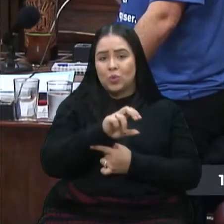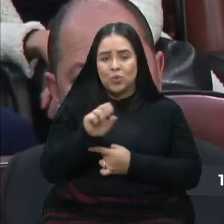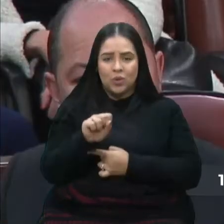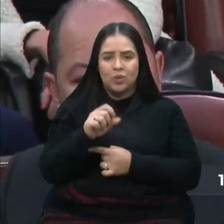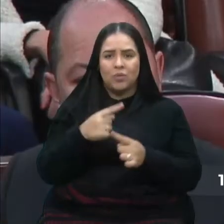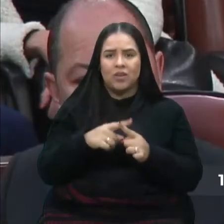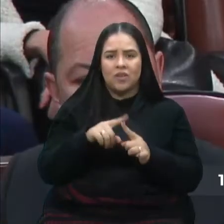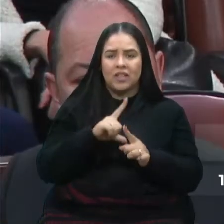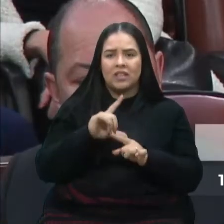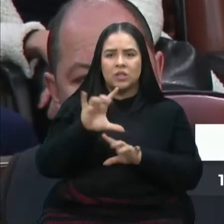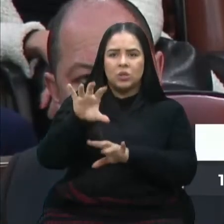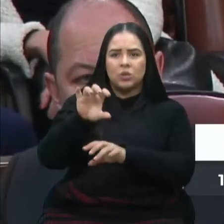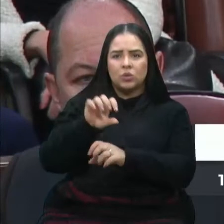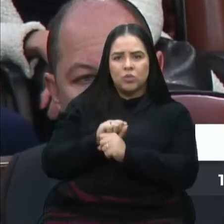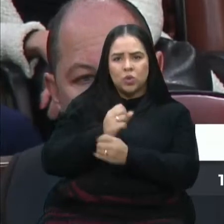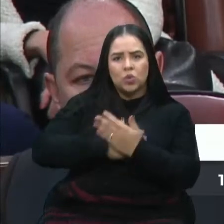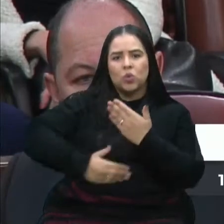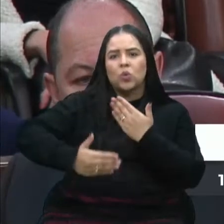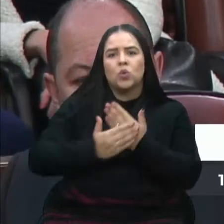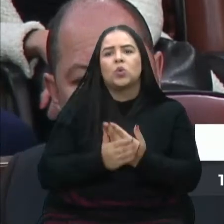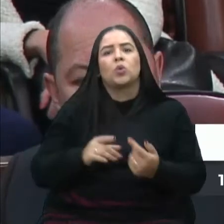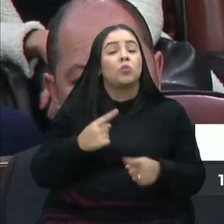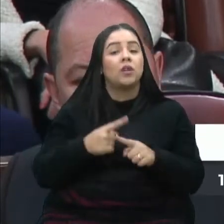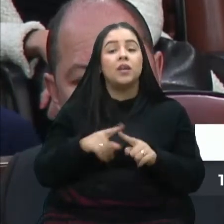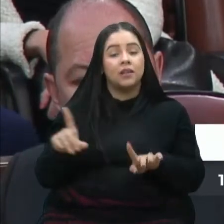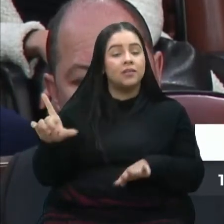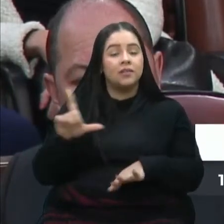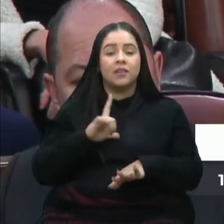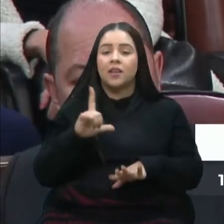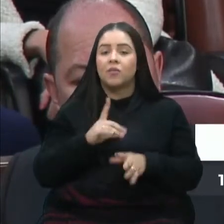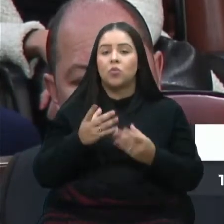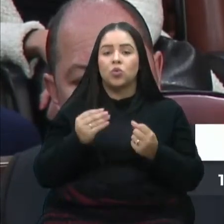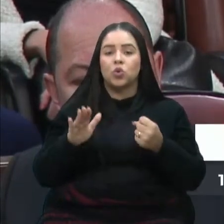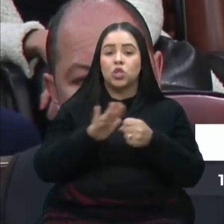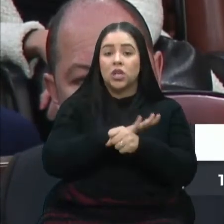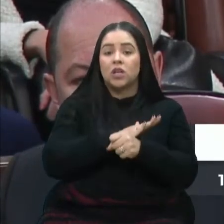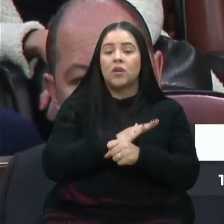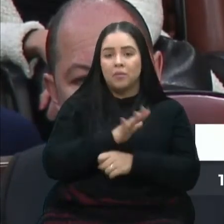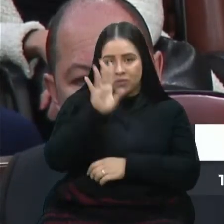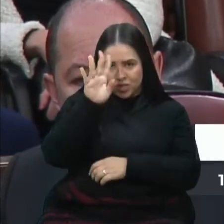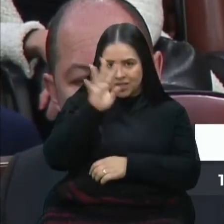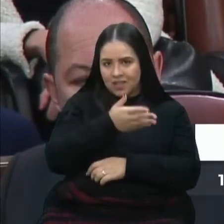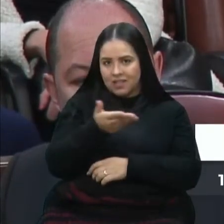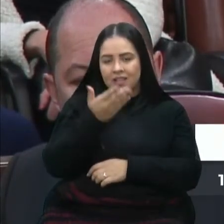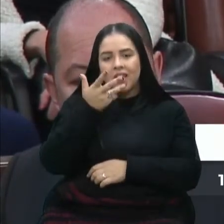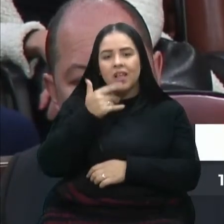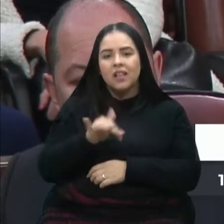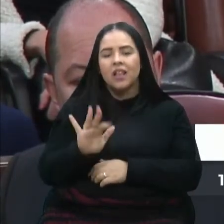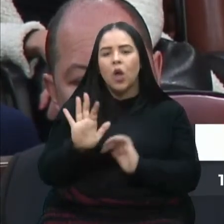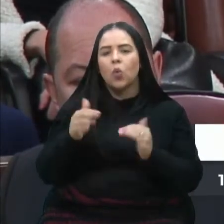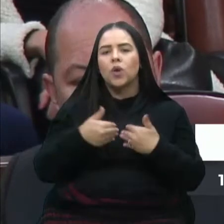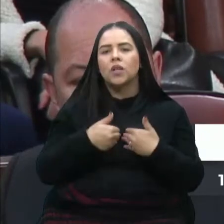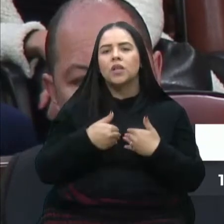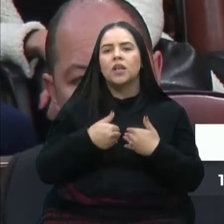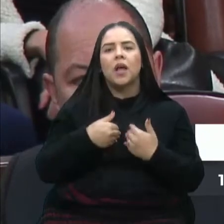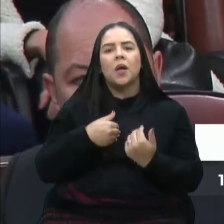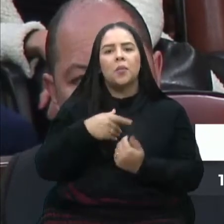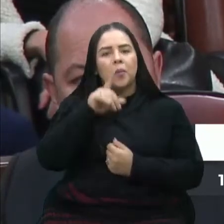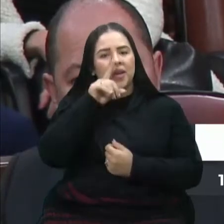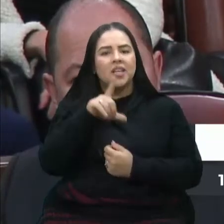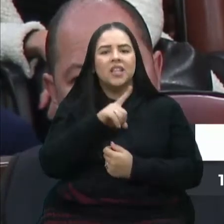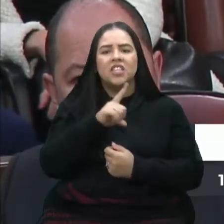toda a situação se hoje a gente já tem uma sobrecarga imagina agora para essas crianças autis e é mães que inclusive tem